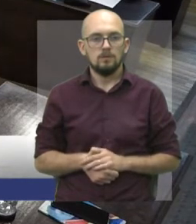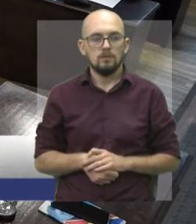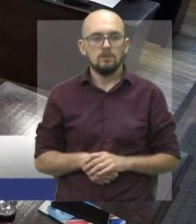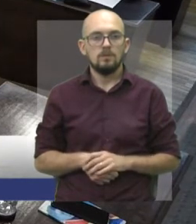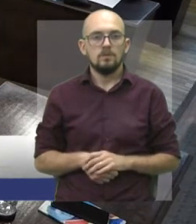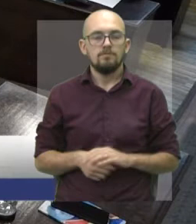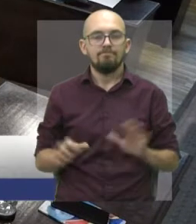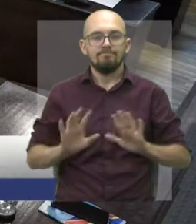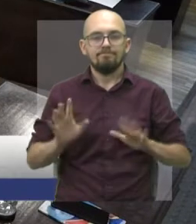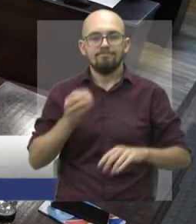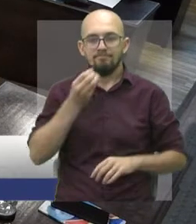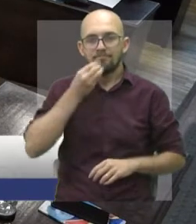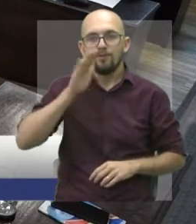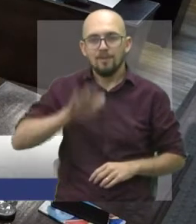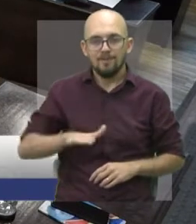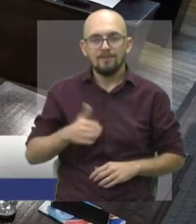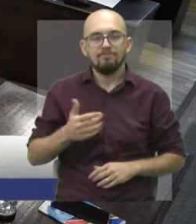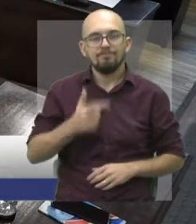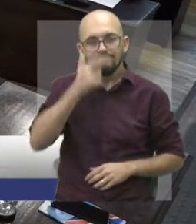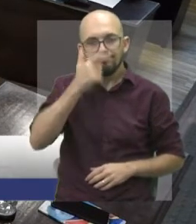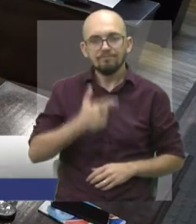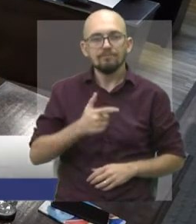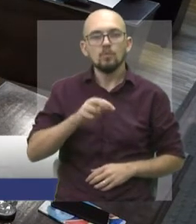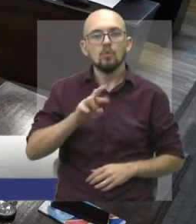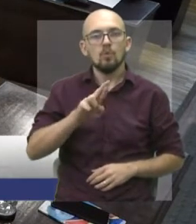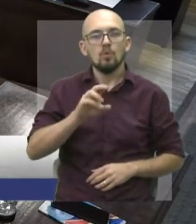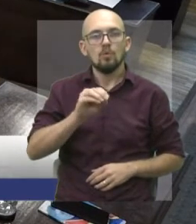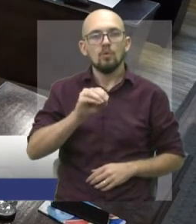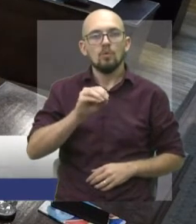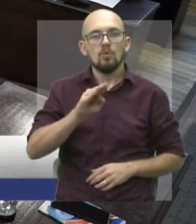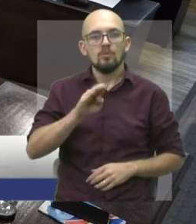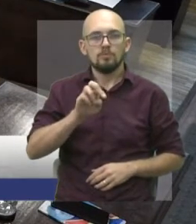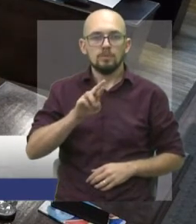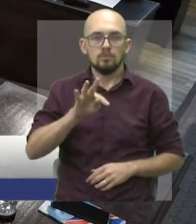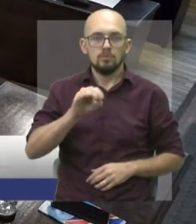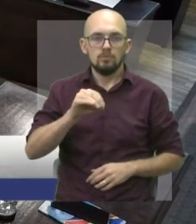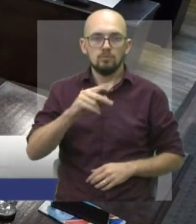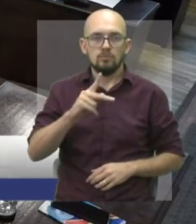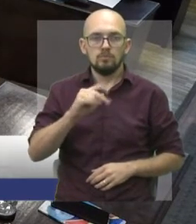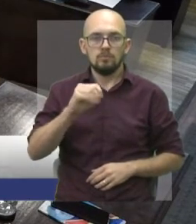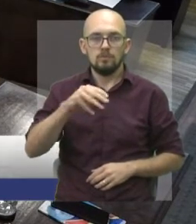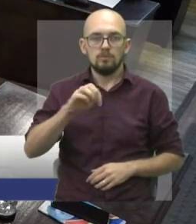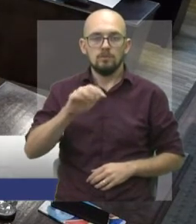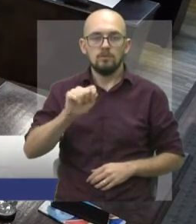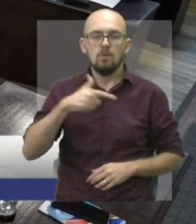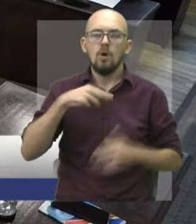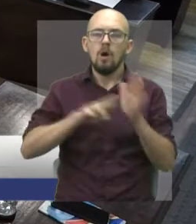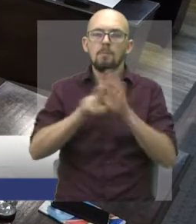Boa tarde, sou o Roberto Pimentel Júnior, represento aqui o Café Empreendedor.